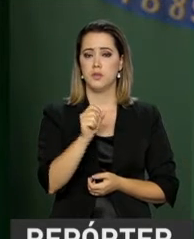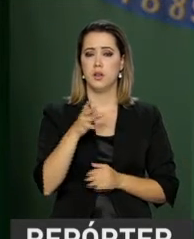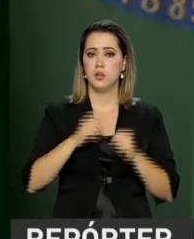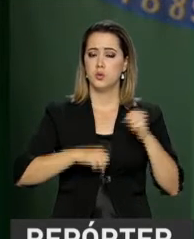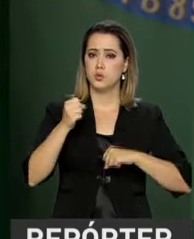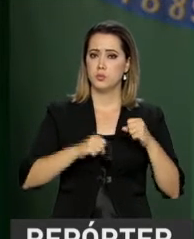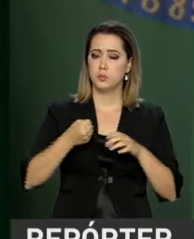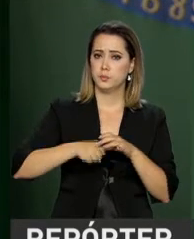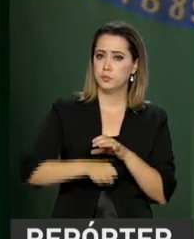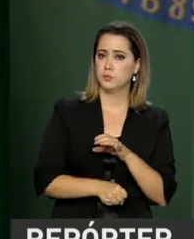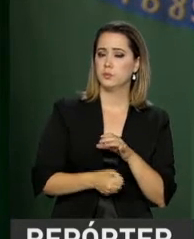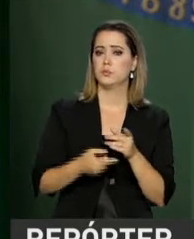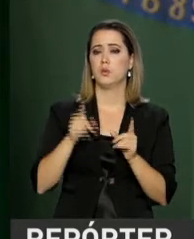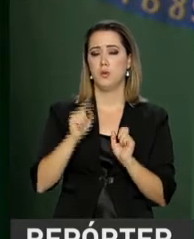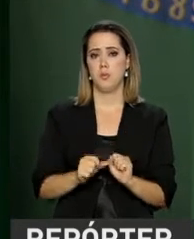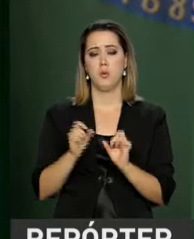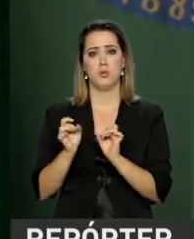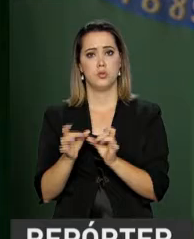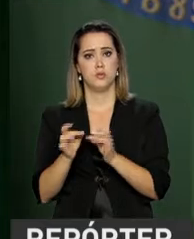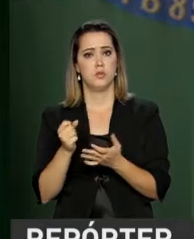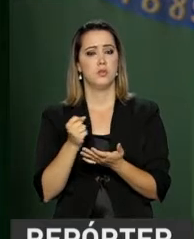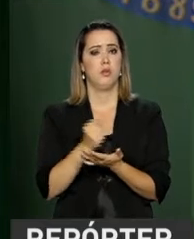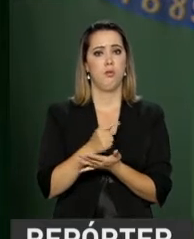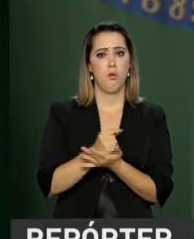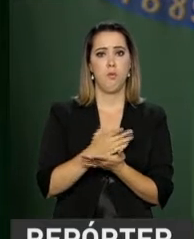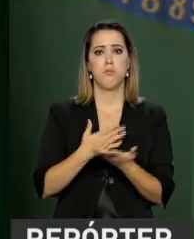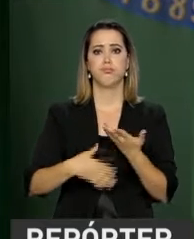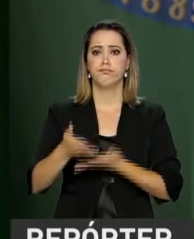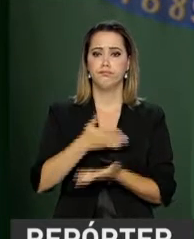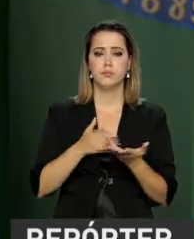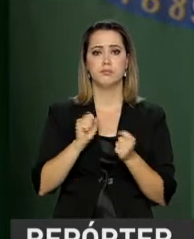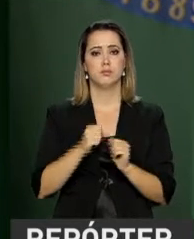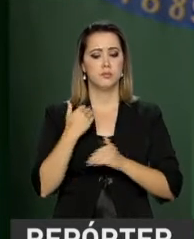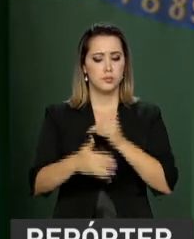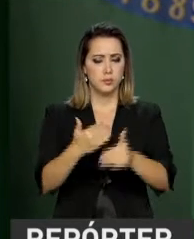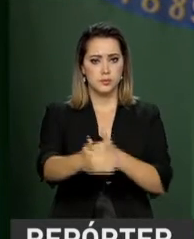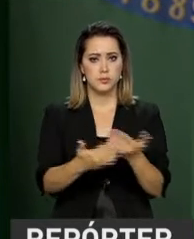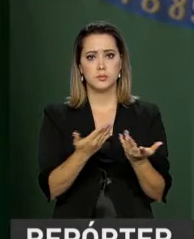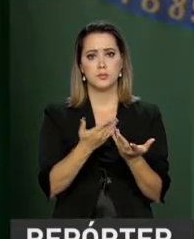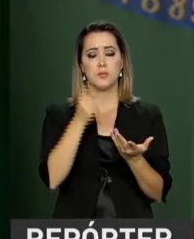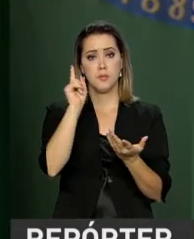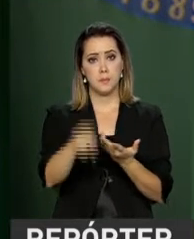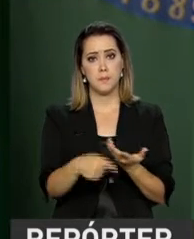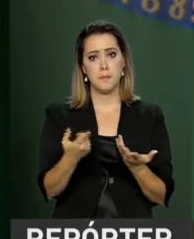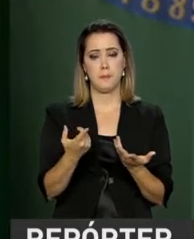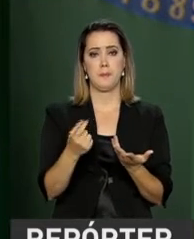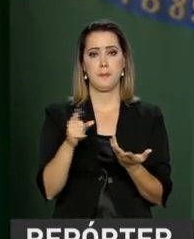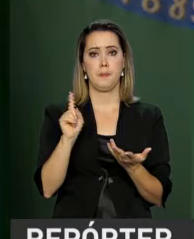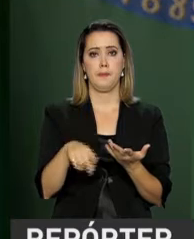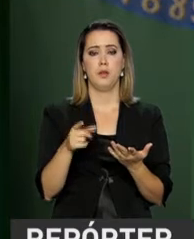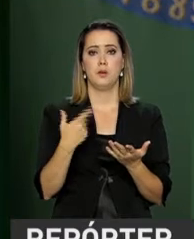mineral competitiva inovadora e sustentável que requer um